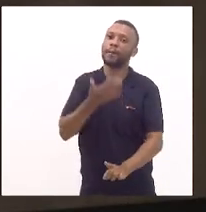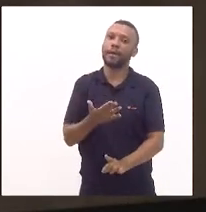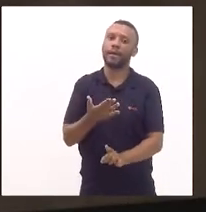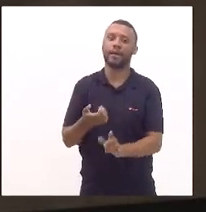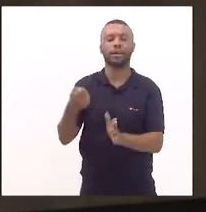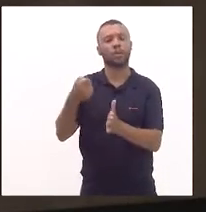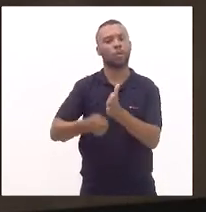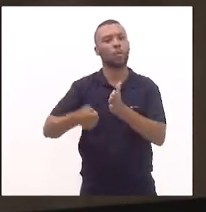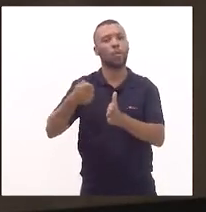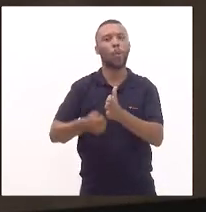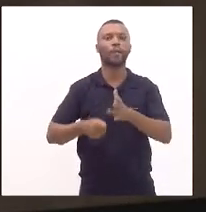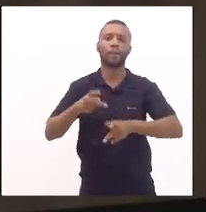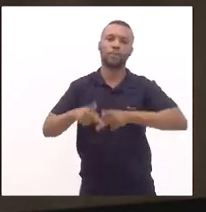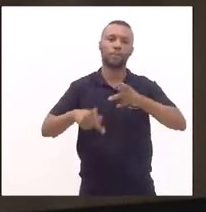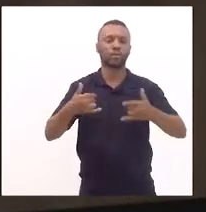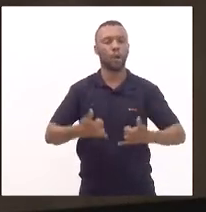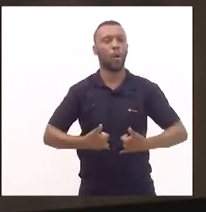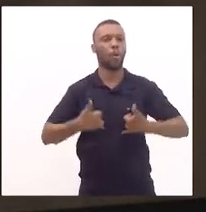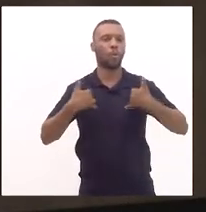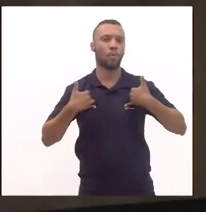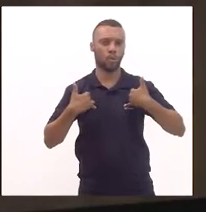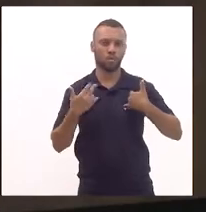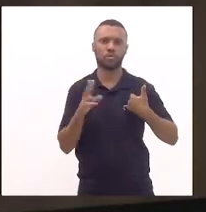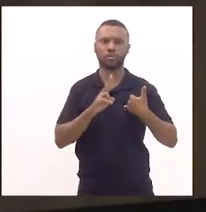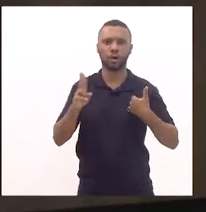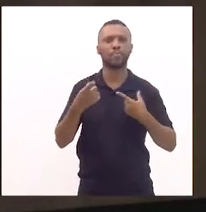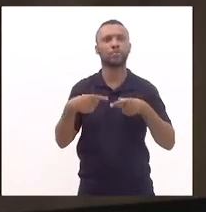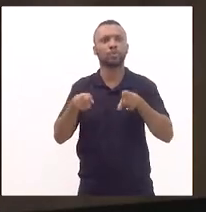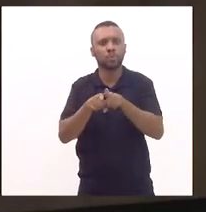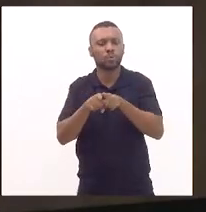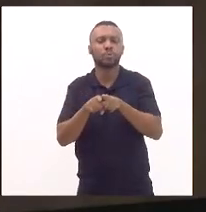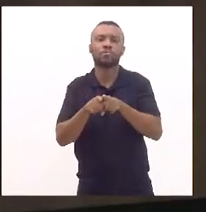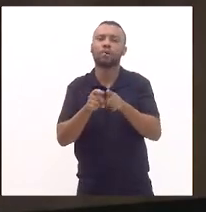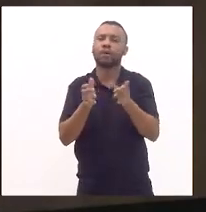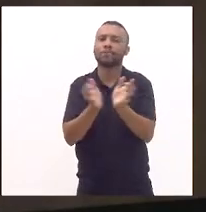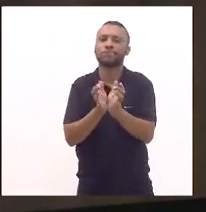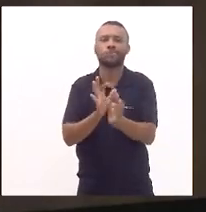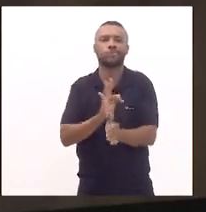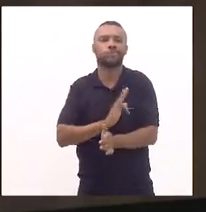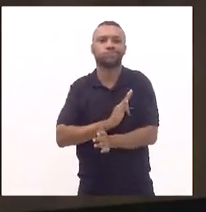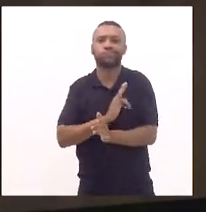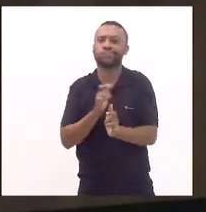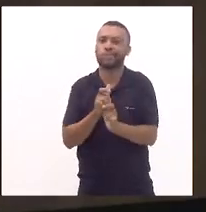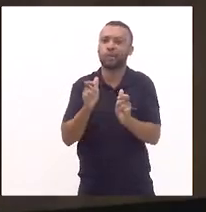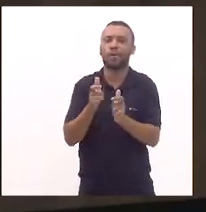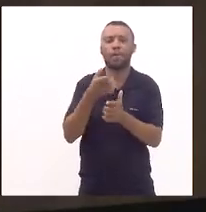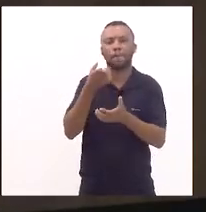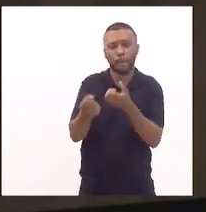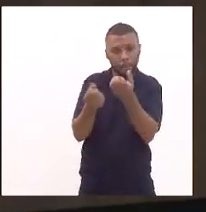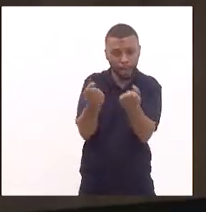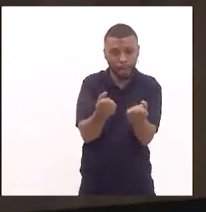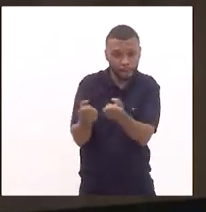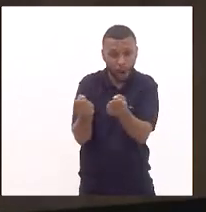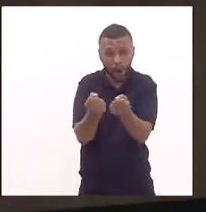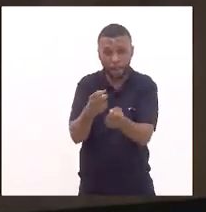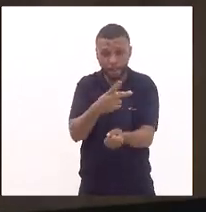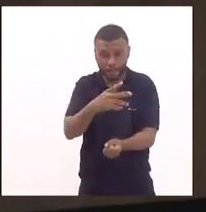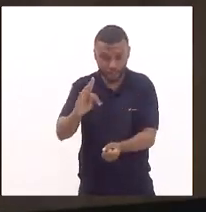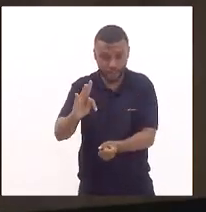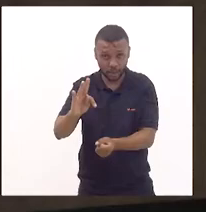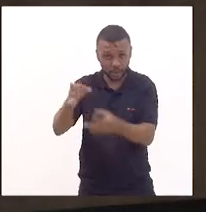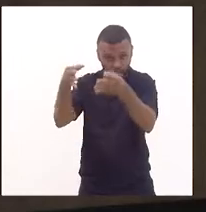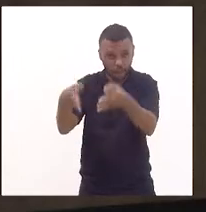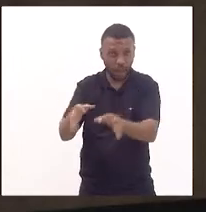pela população e tenho orgulho de falar o seu nome junto à tropa. E hoje o senhor é um cara hiperaceito, mesmo sendo PT, um cara